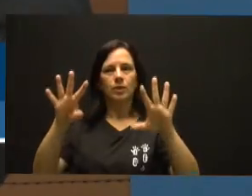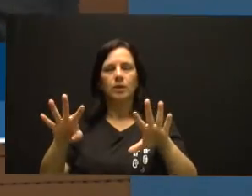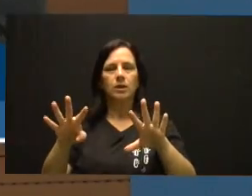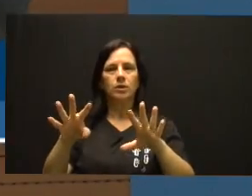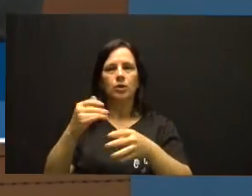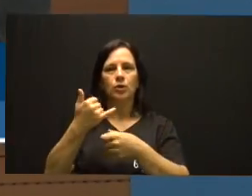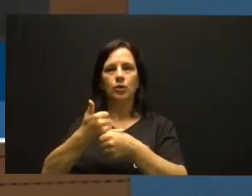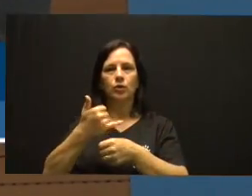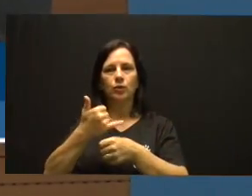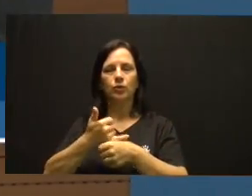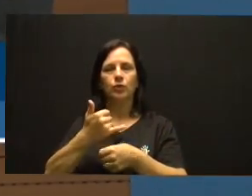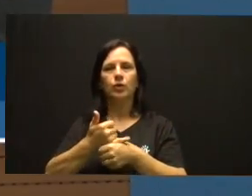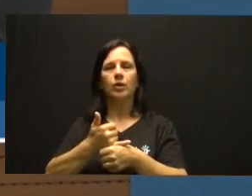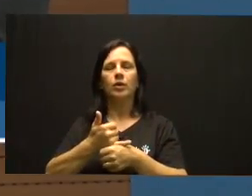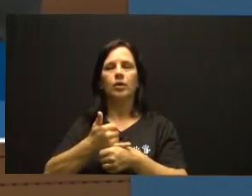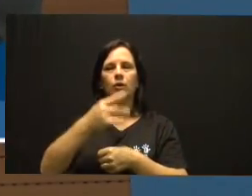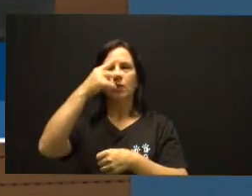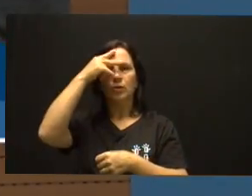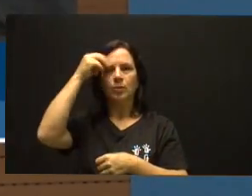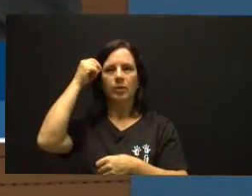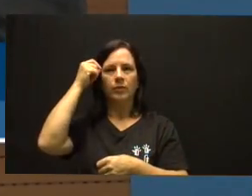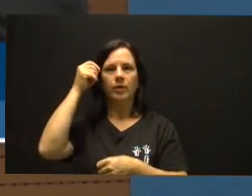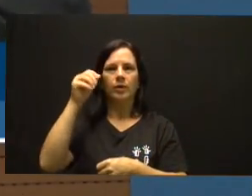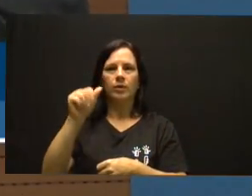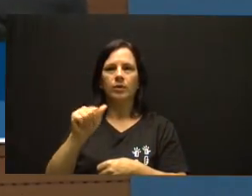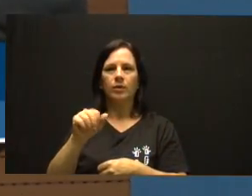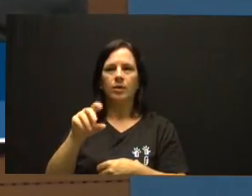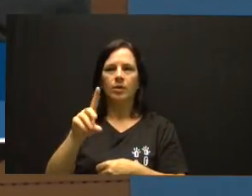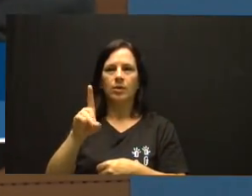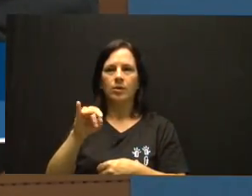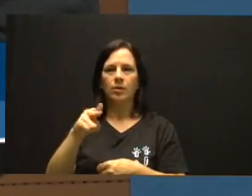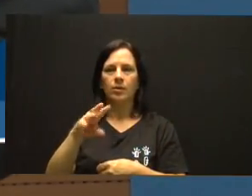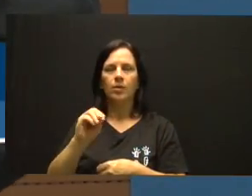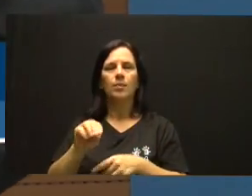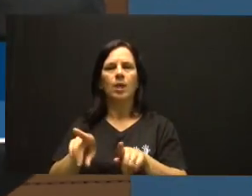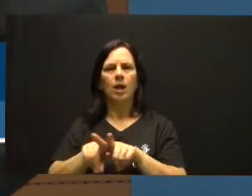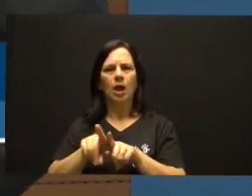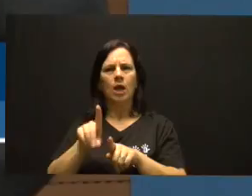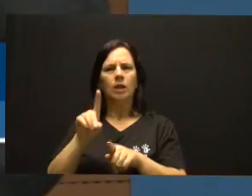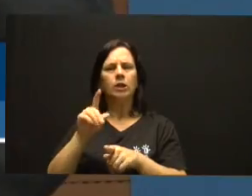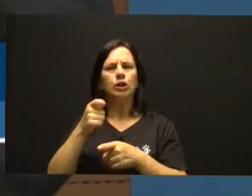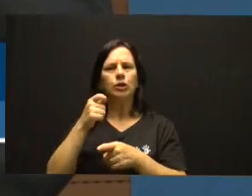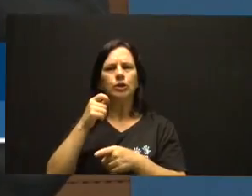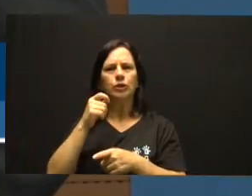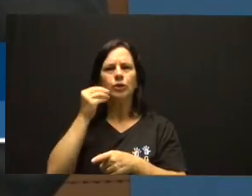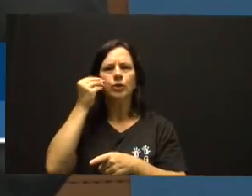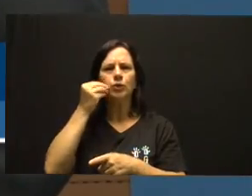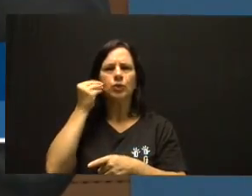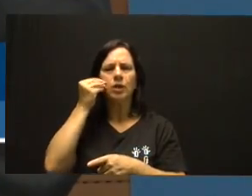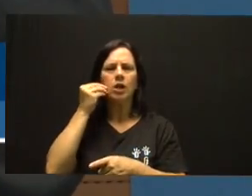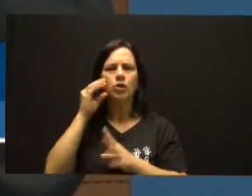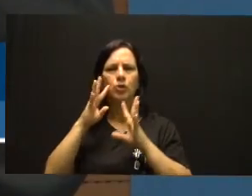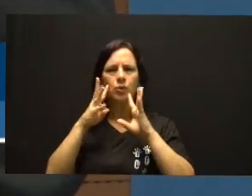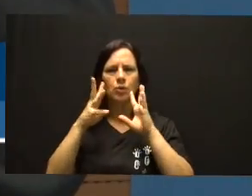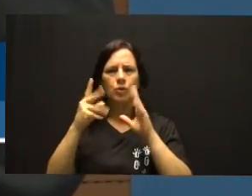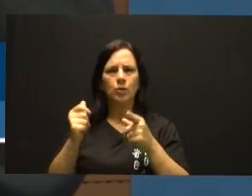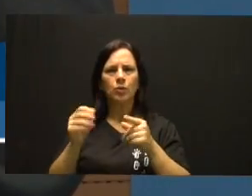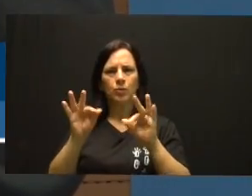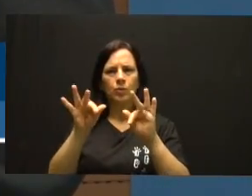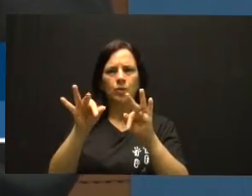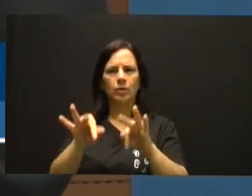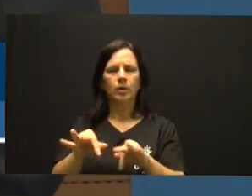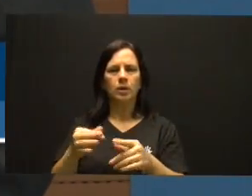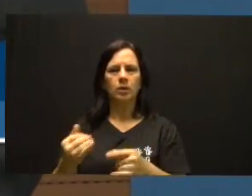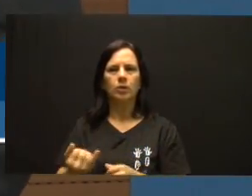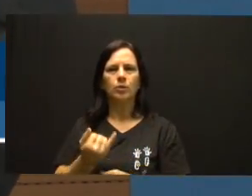ao chefe de gabinete, ao prefeito Ademário, que chegue num denominador comum e tente resolver de uma vez por todas e colocar fim,